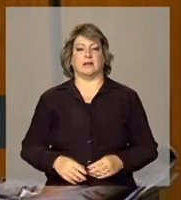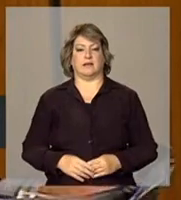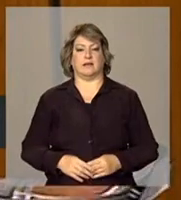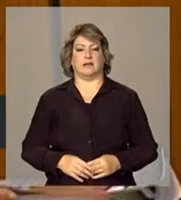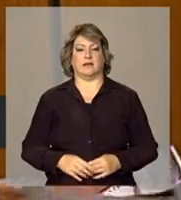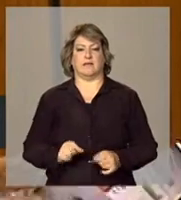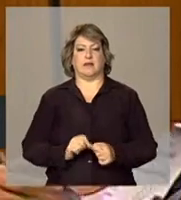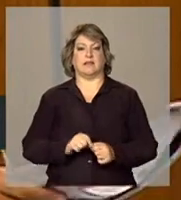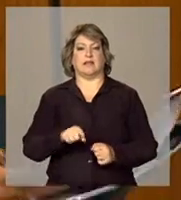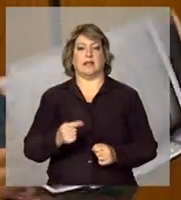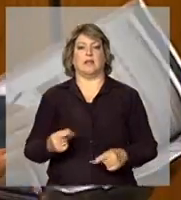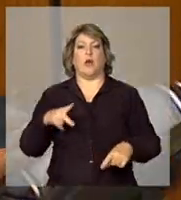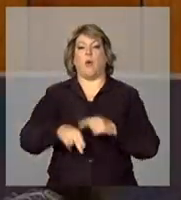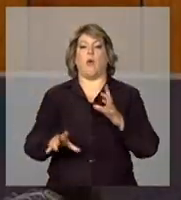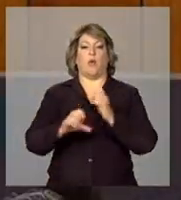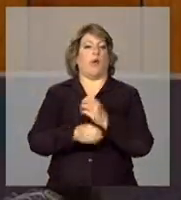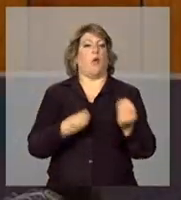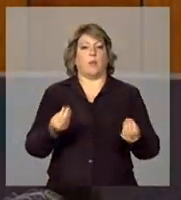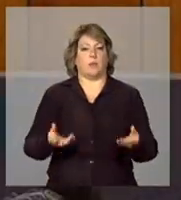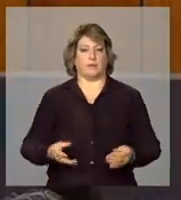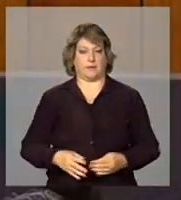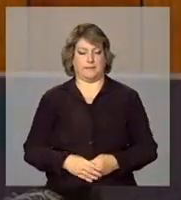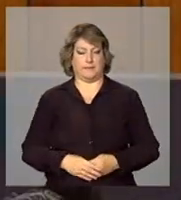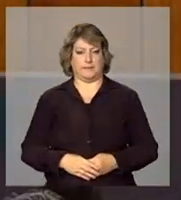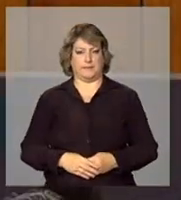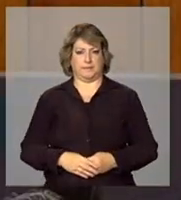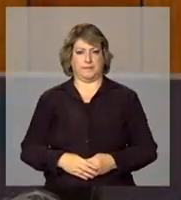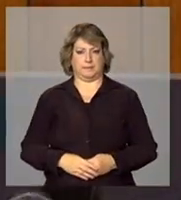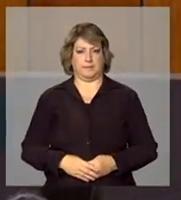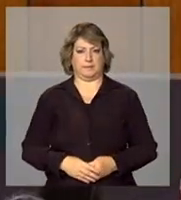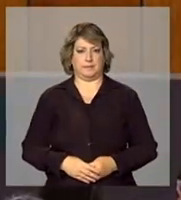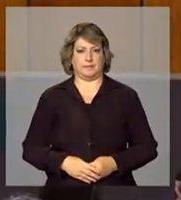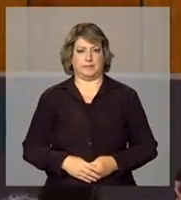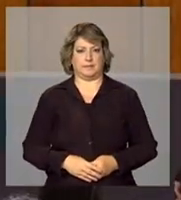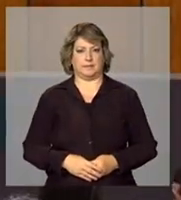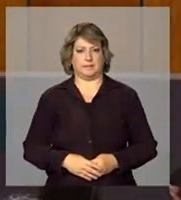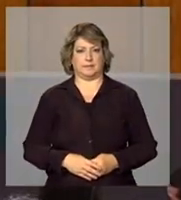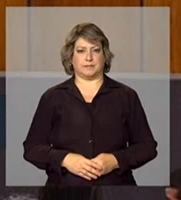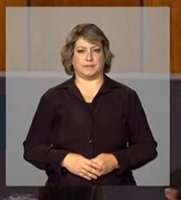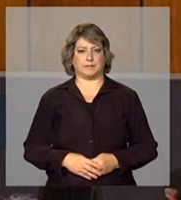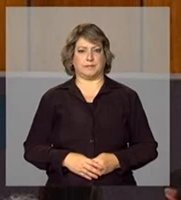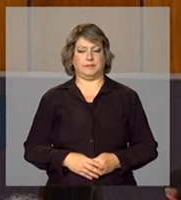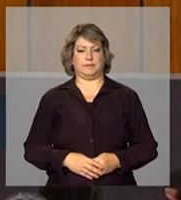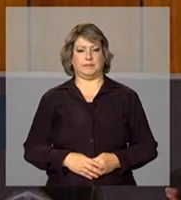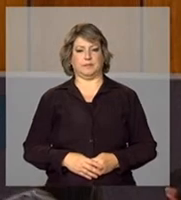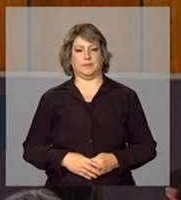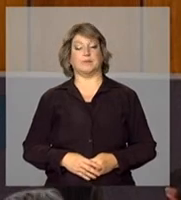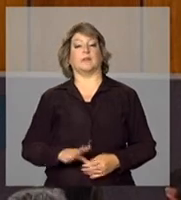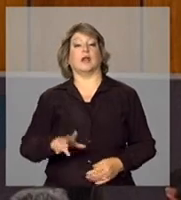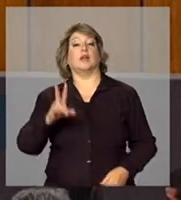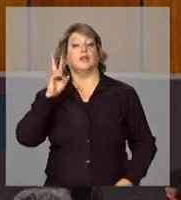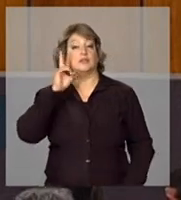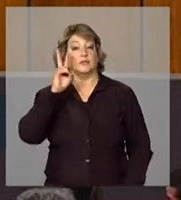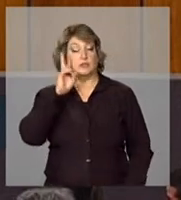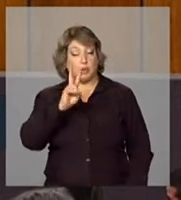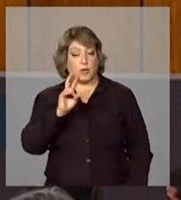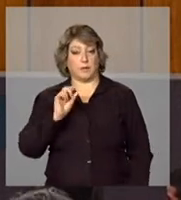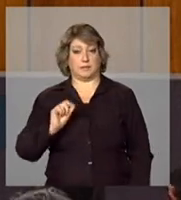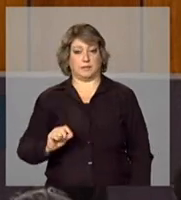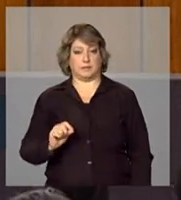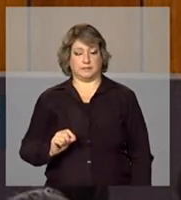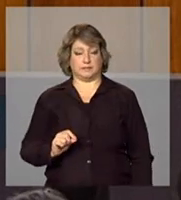essa esse contingenciamento certa forma acho que é isso é E aí relação à